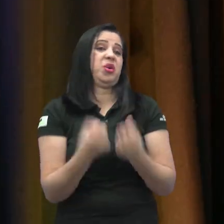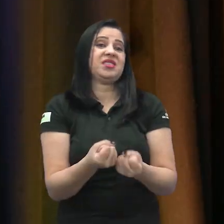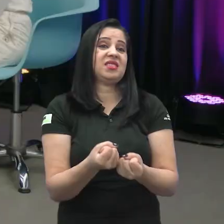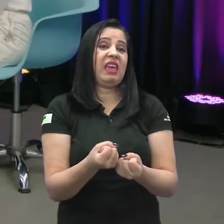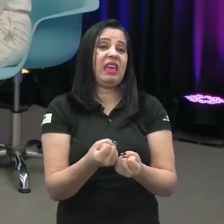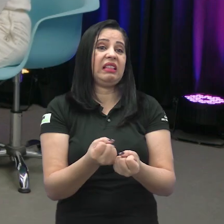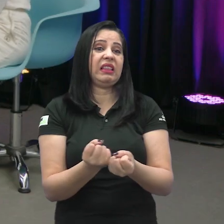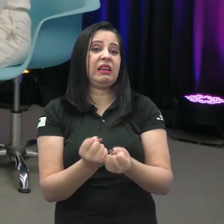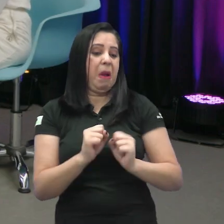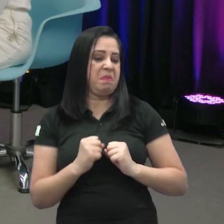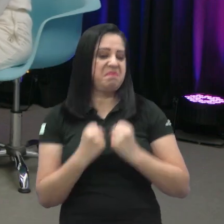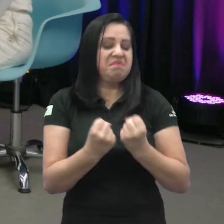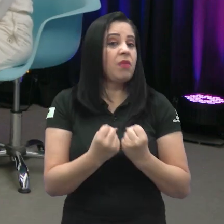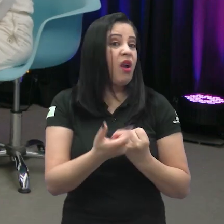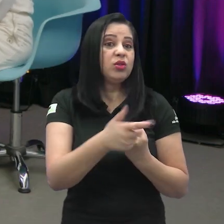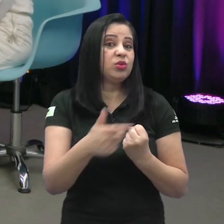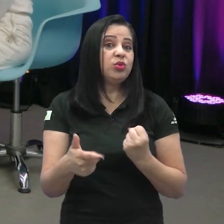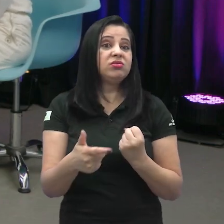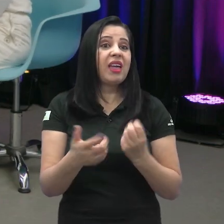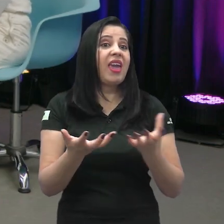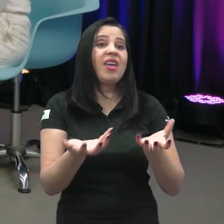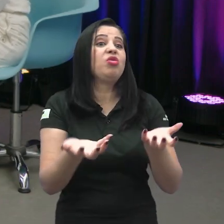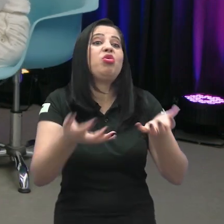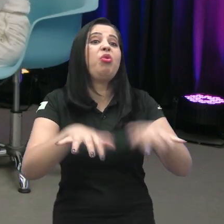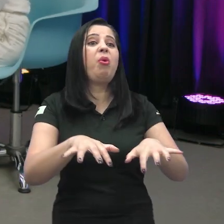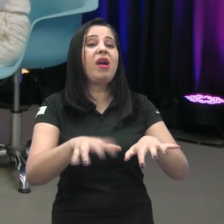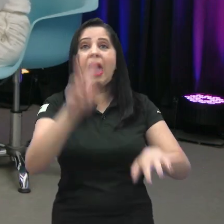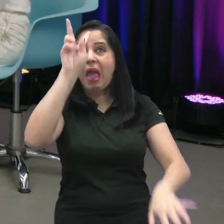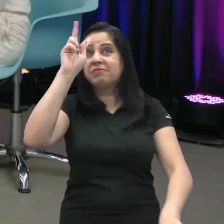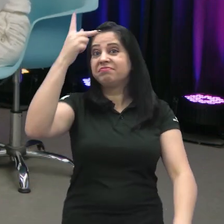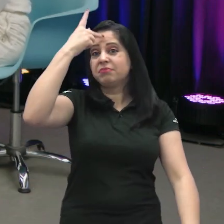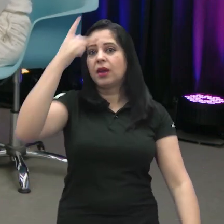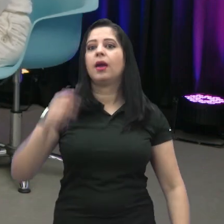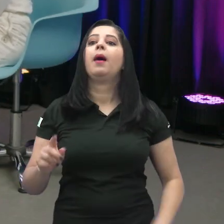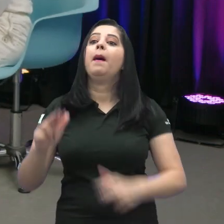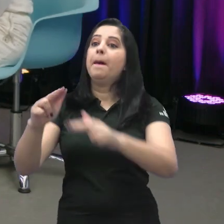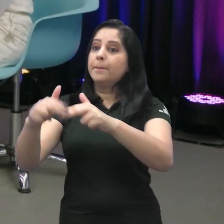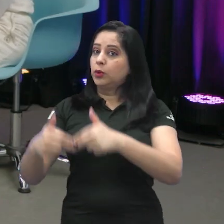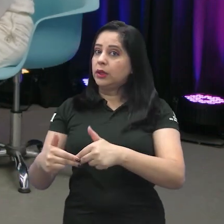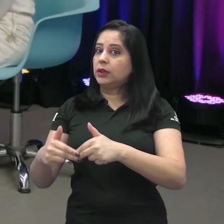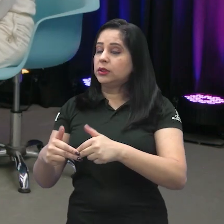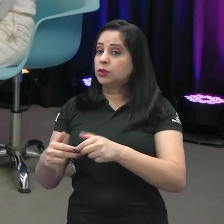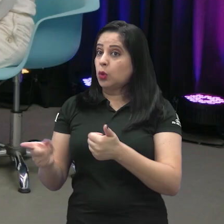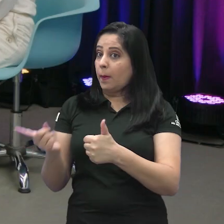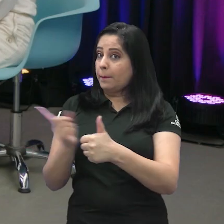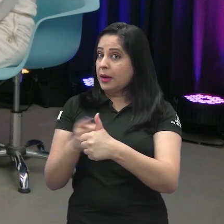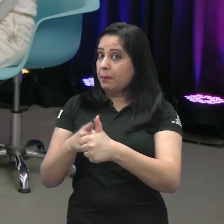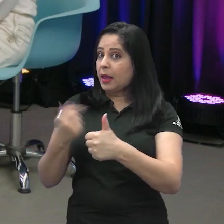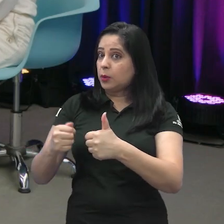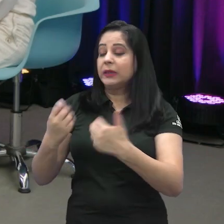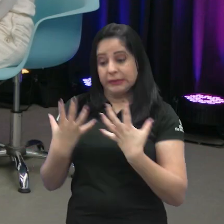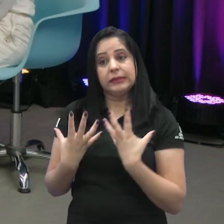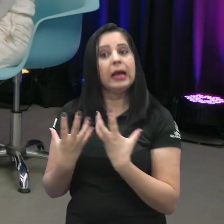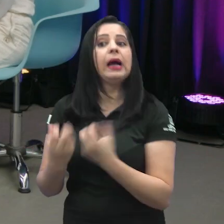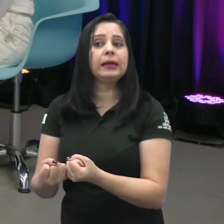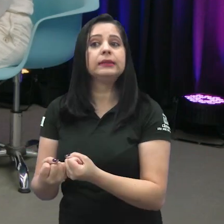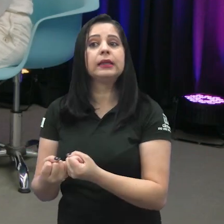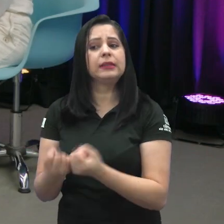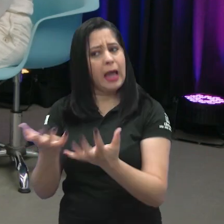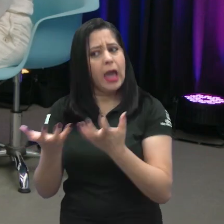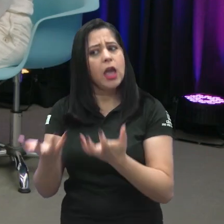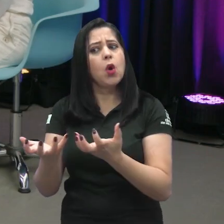está disposto a fazer esse enfrentamento, a fazer um renascimento. Por isso que o primeiro passo é você